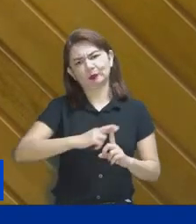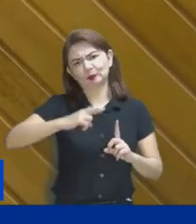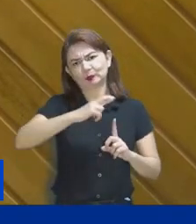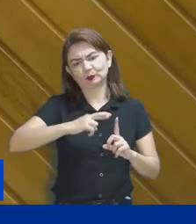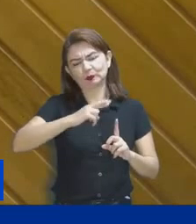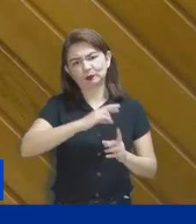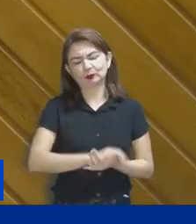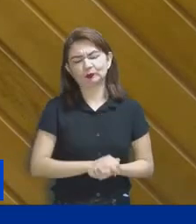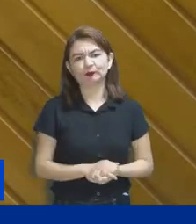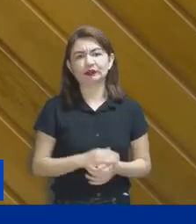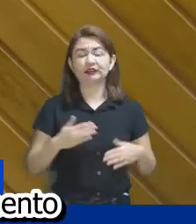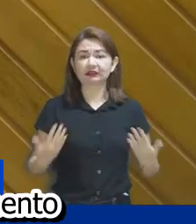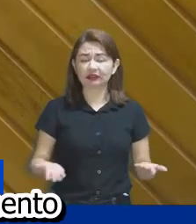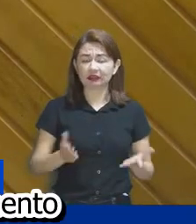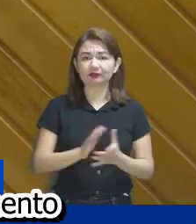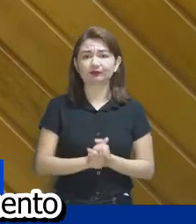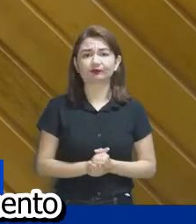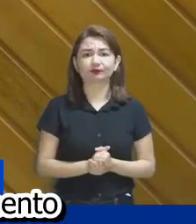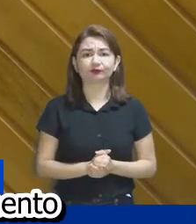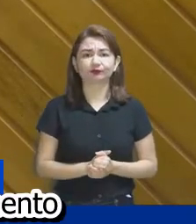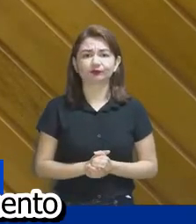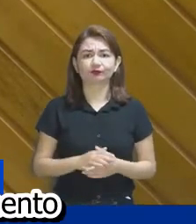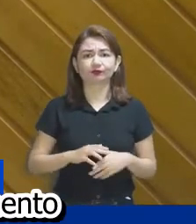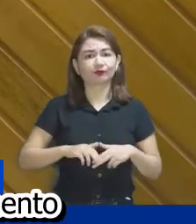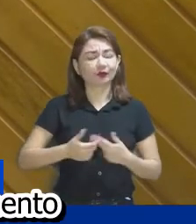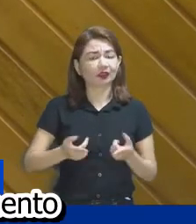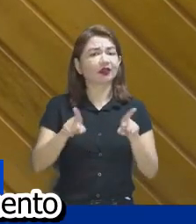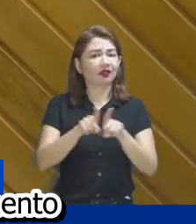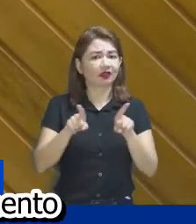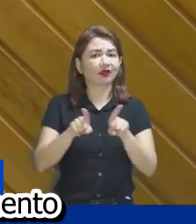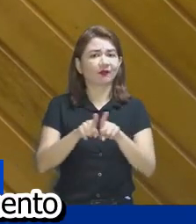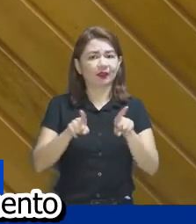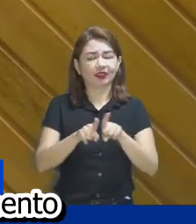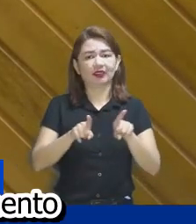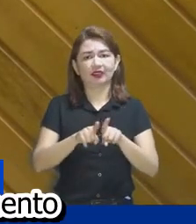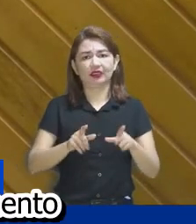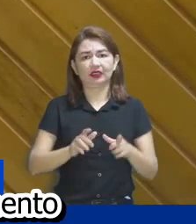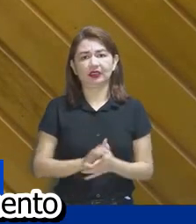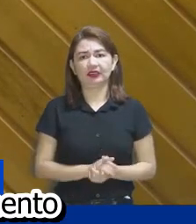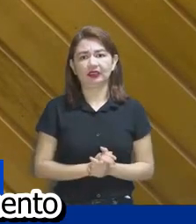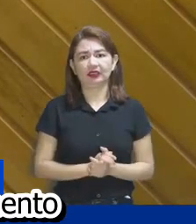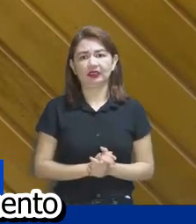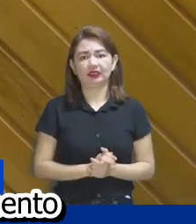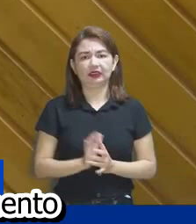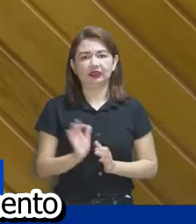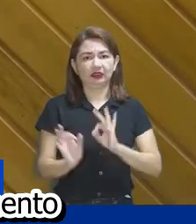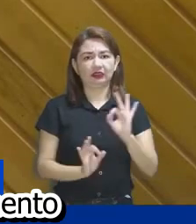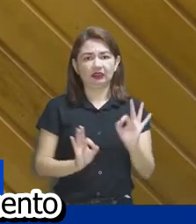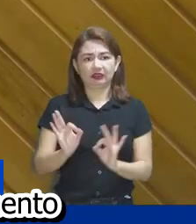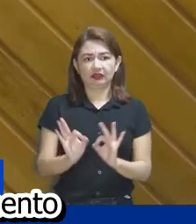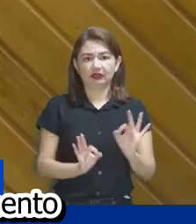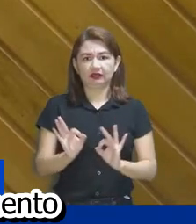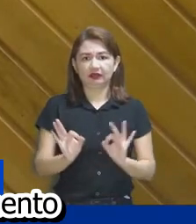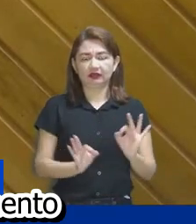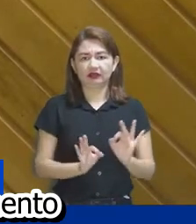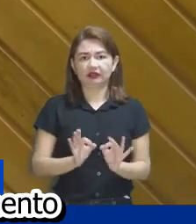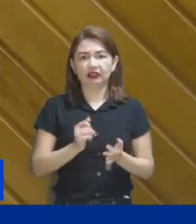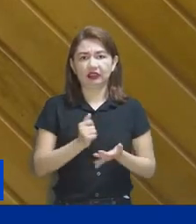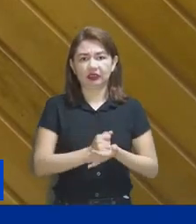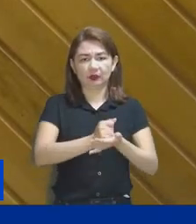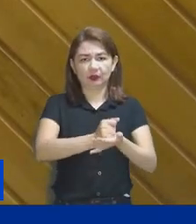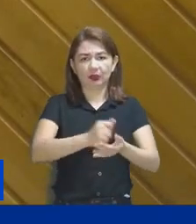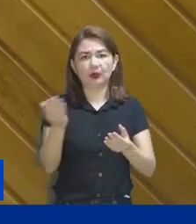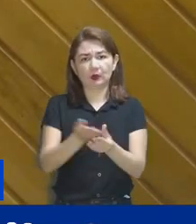compromisso e que, casuisticamente, estava pronta a momento e ordem de comparecer e colaborar com os